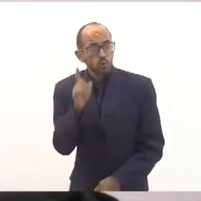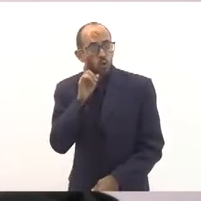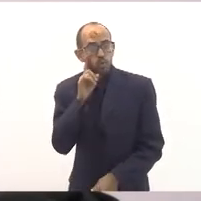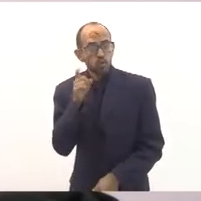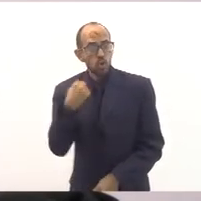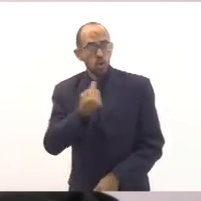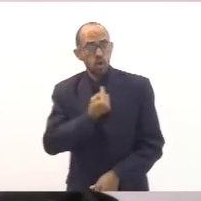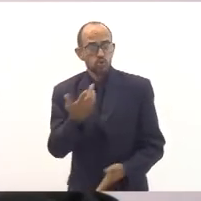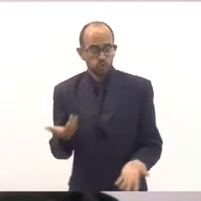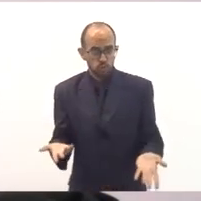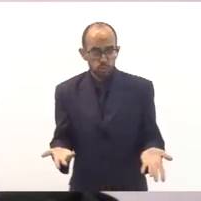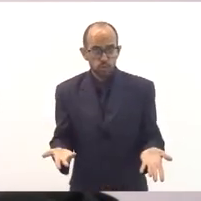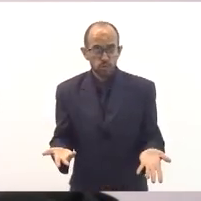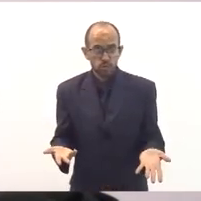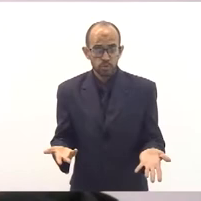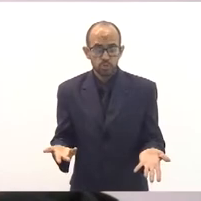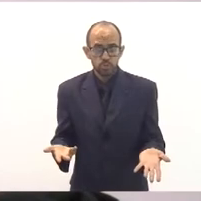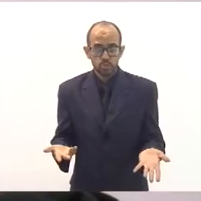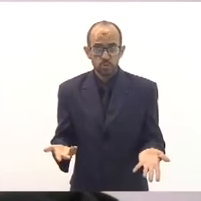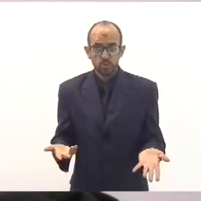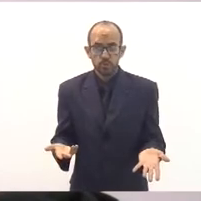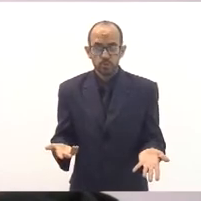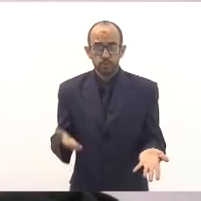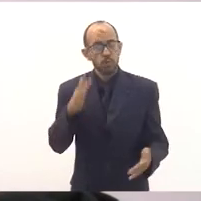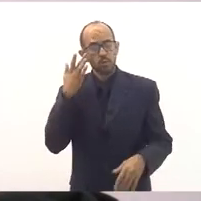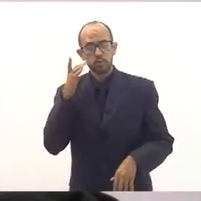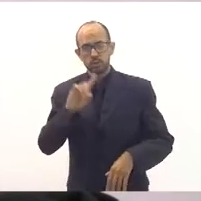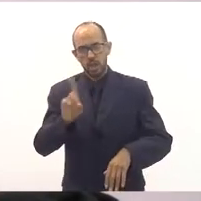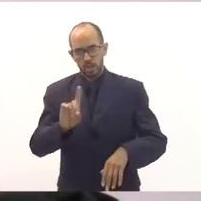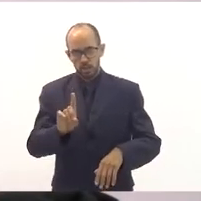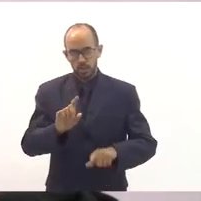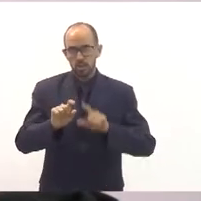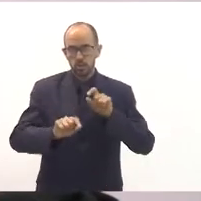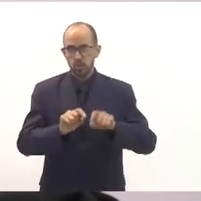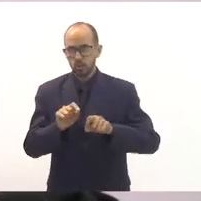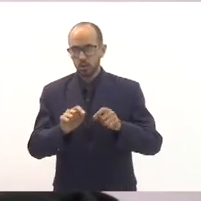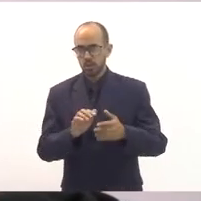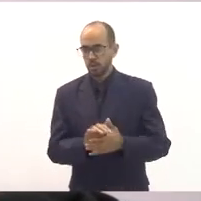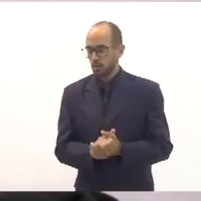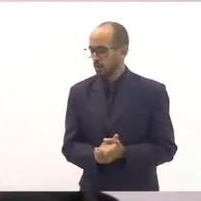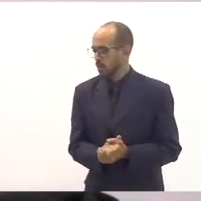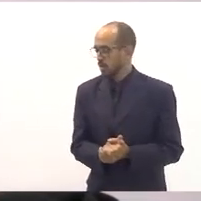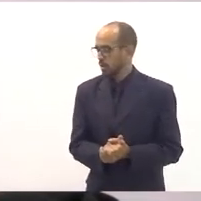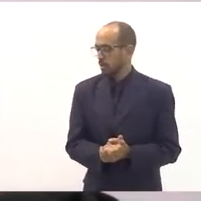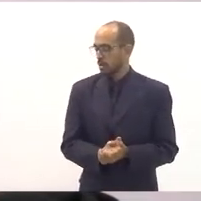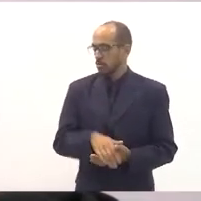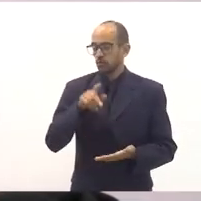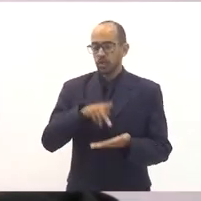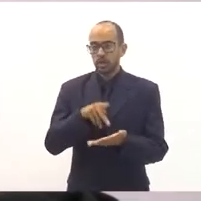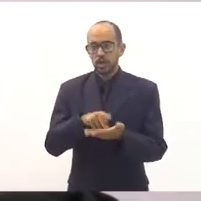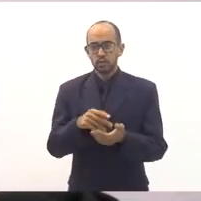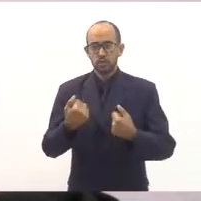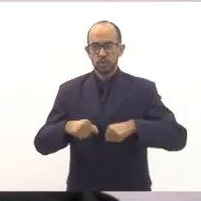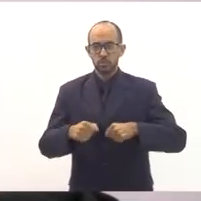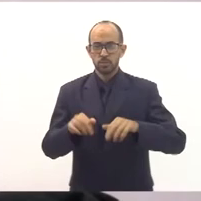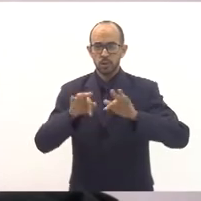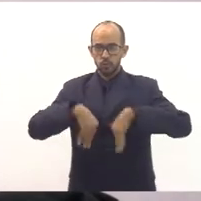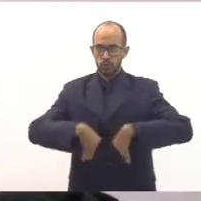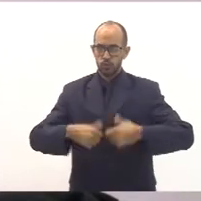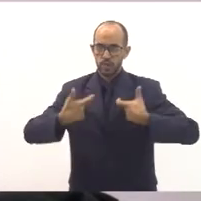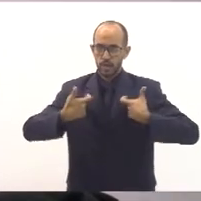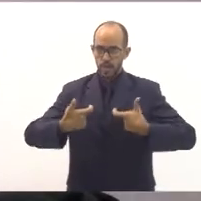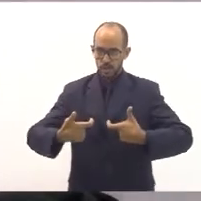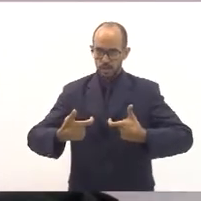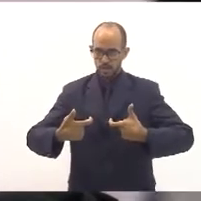então é não sei o a única coisa que a gente tem para pedir realmente é o fim da guerra é